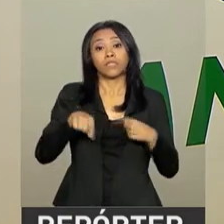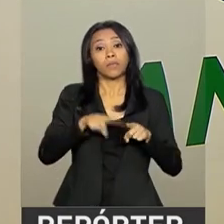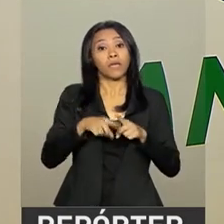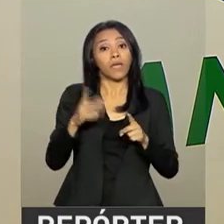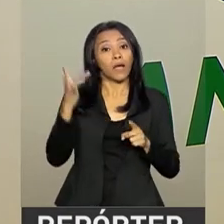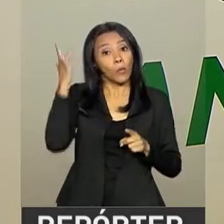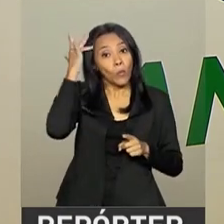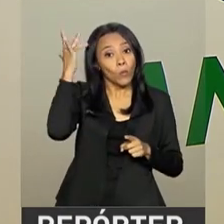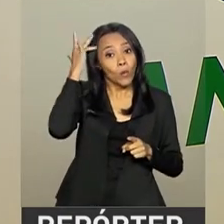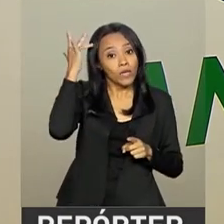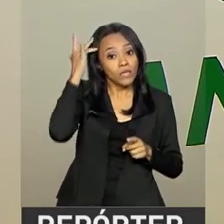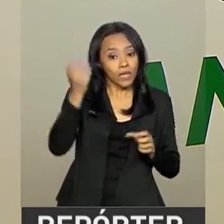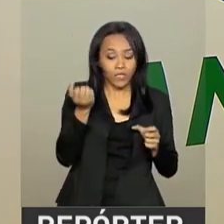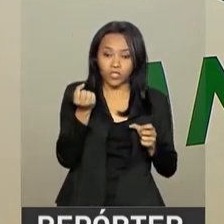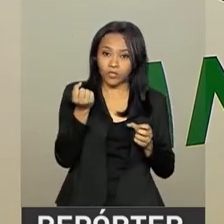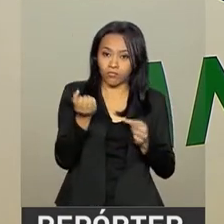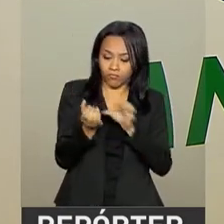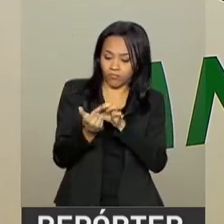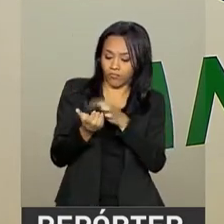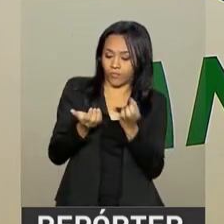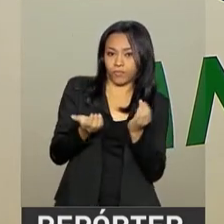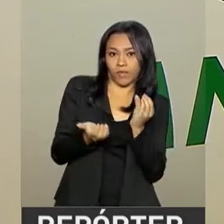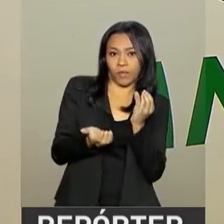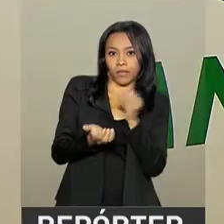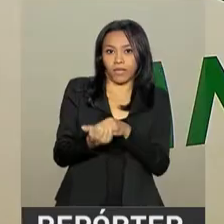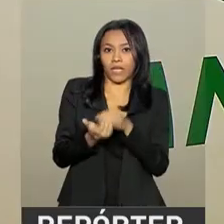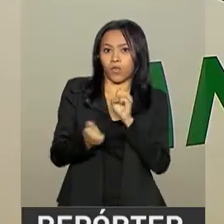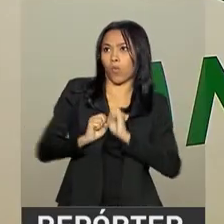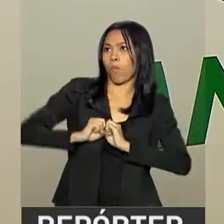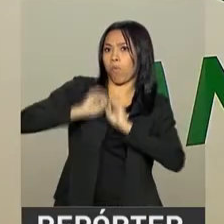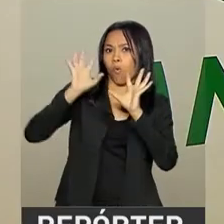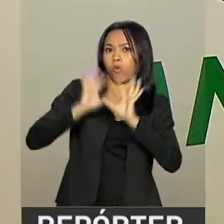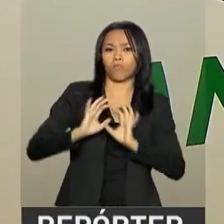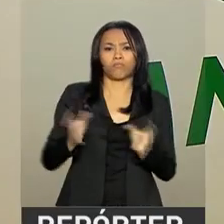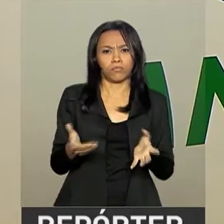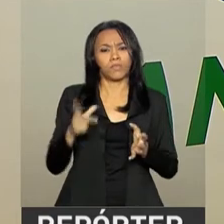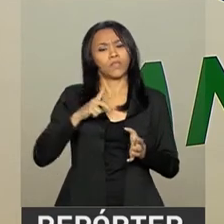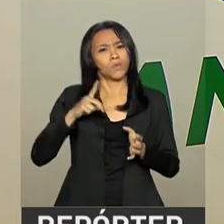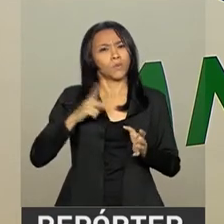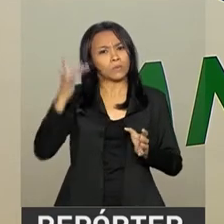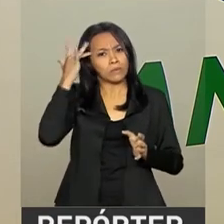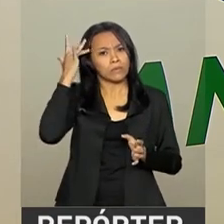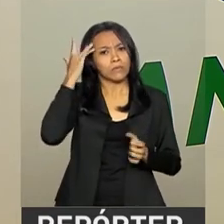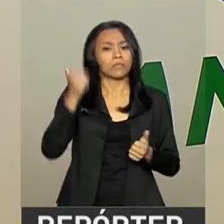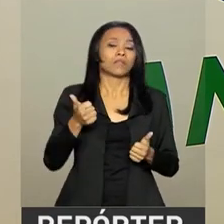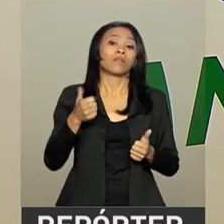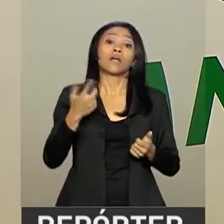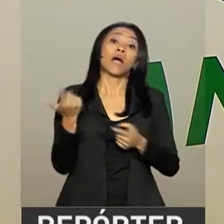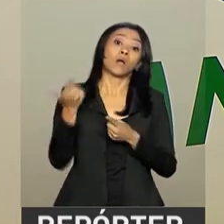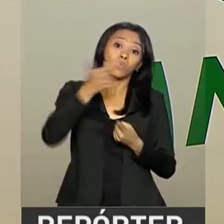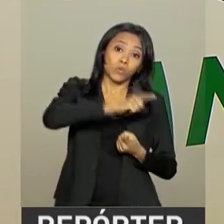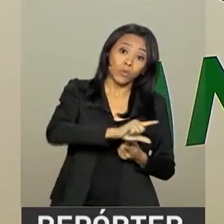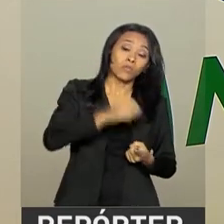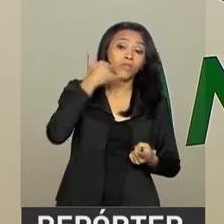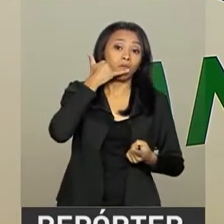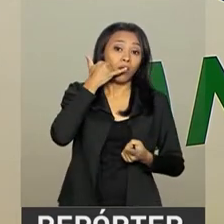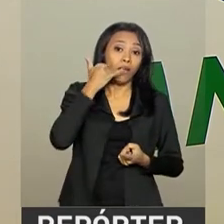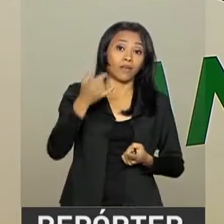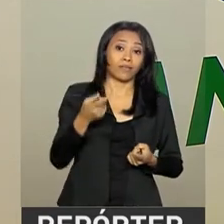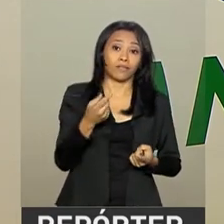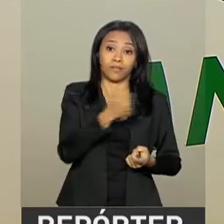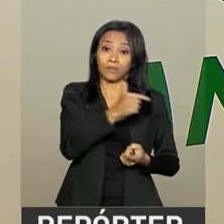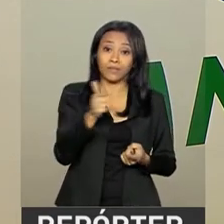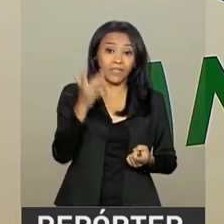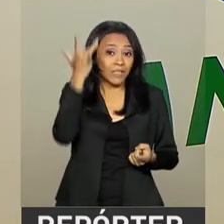qualidade da bateria para que ela não aqueça e até não exploda no extremo. Outra questão, com aparelhos irregulares não tem